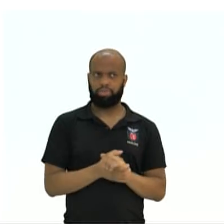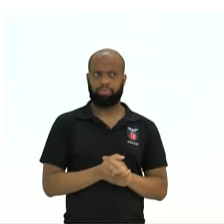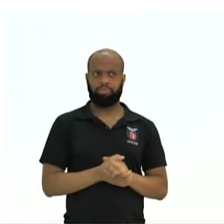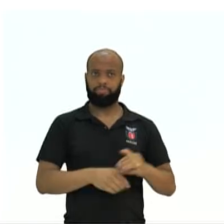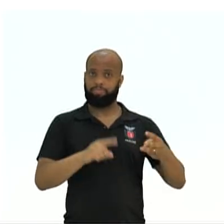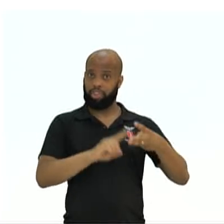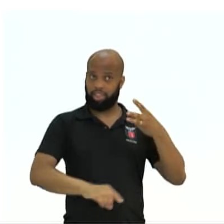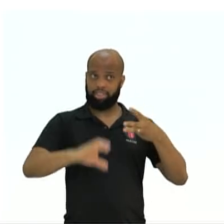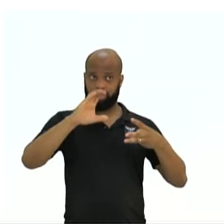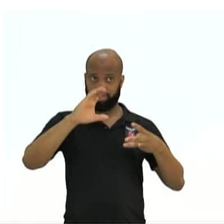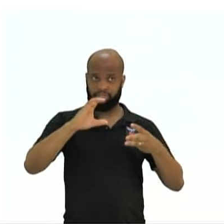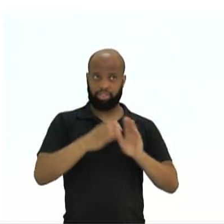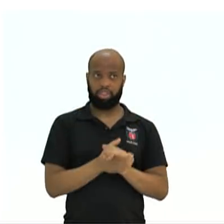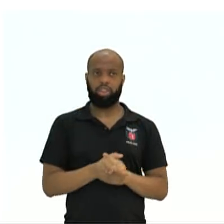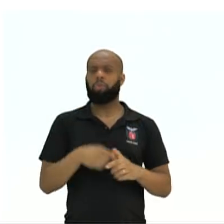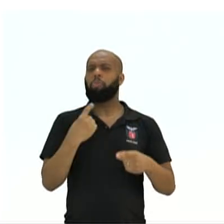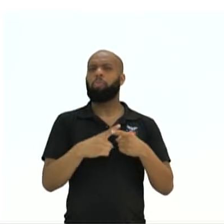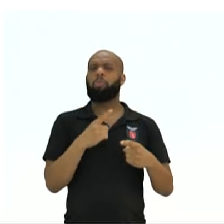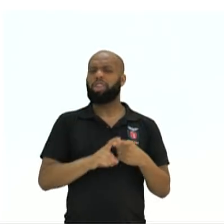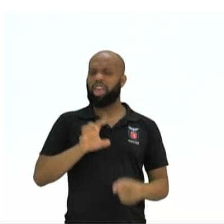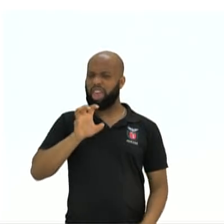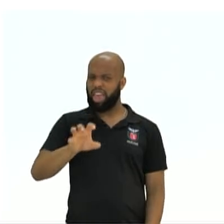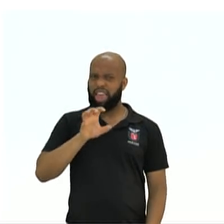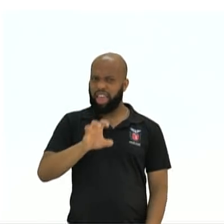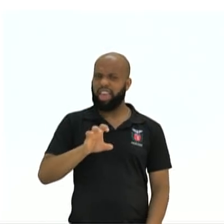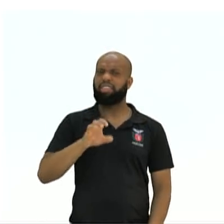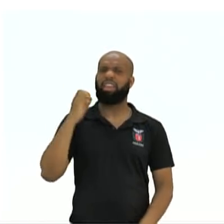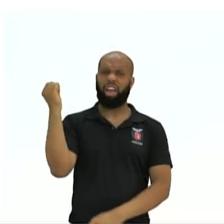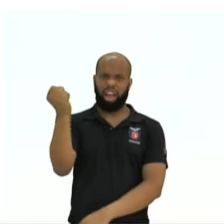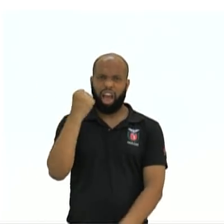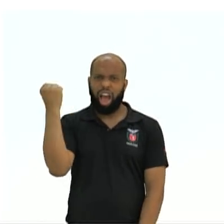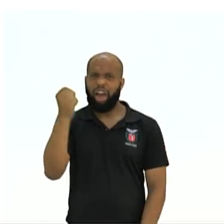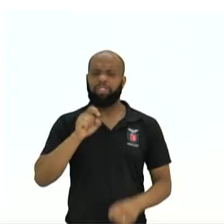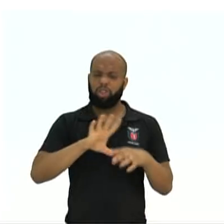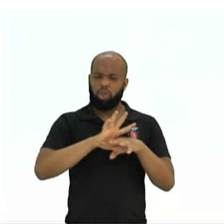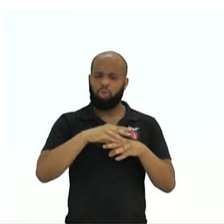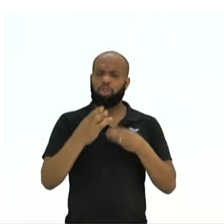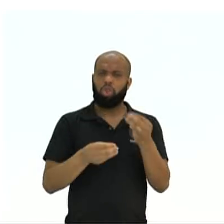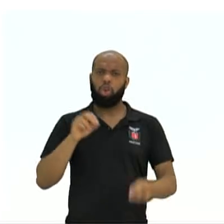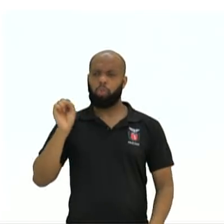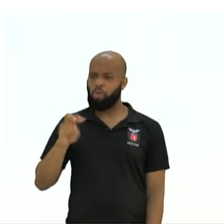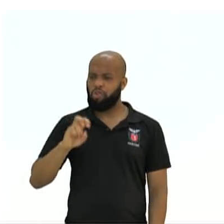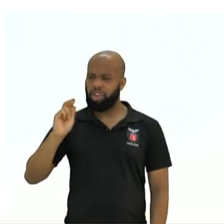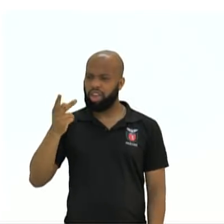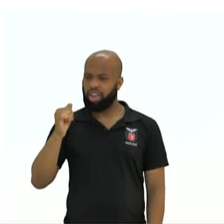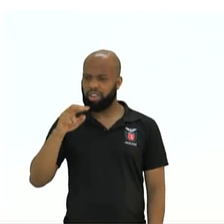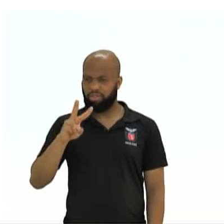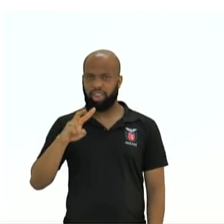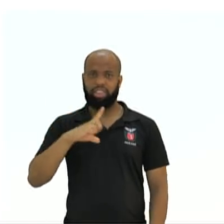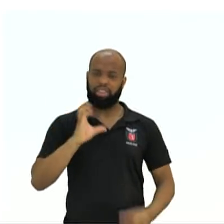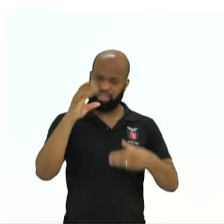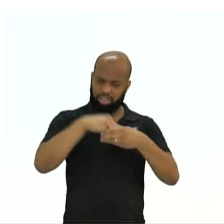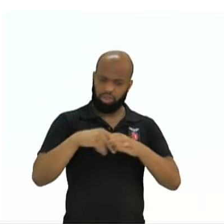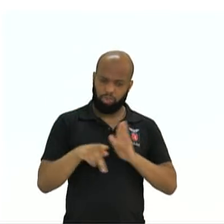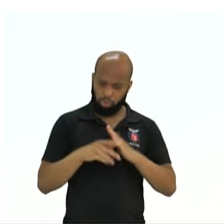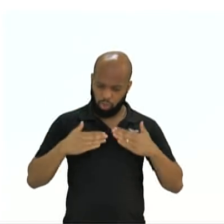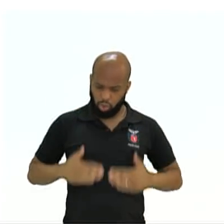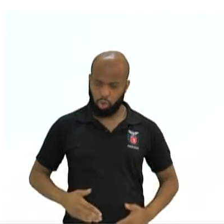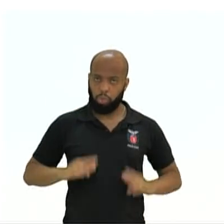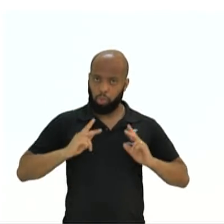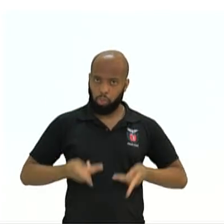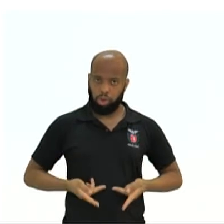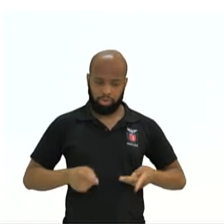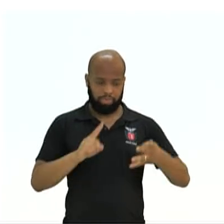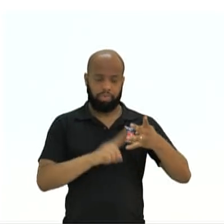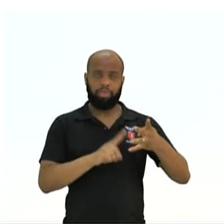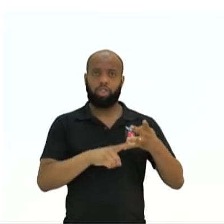sintomas? Na letra C, por que ela é considerada grave? Como que esse vírus HIV age no organismo humano? E na letra